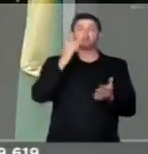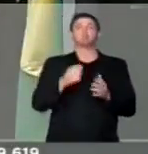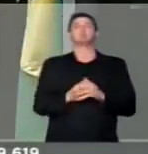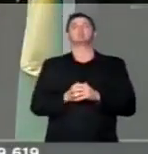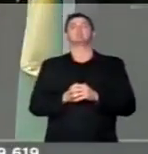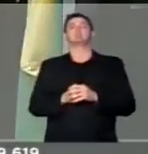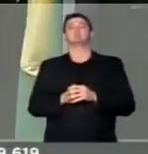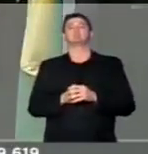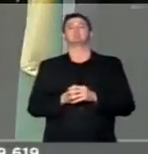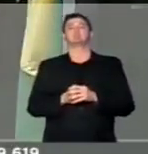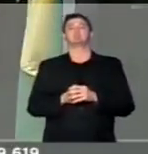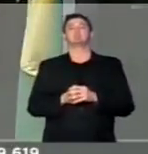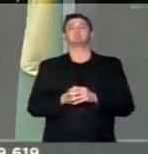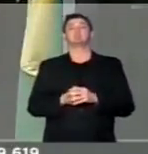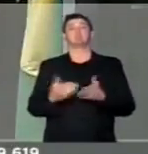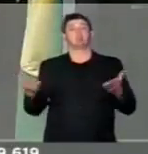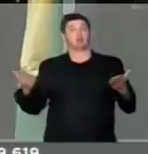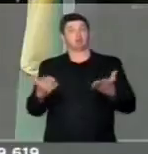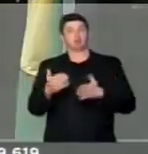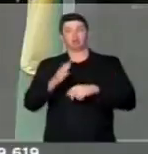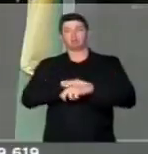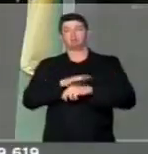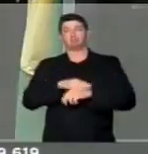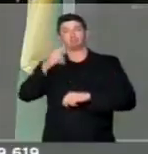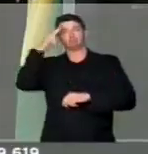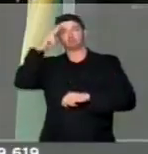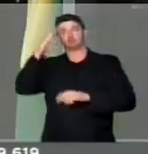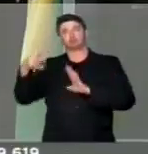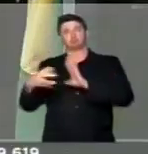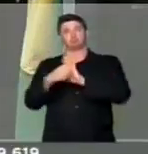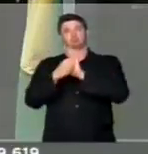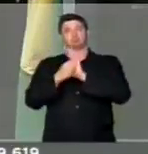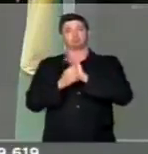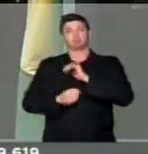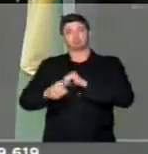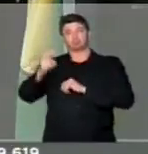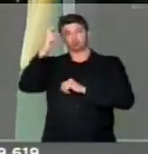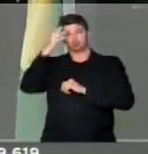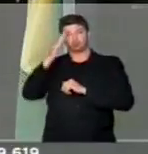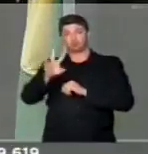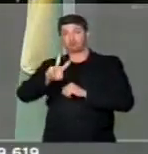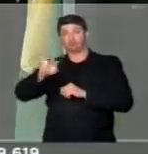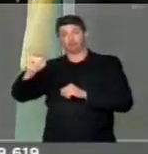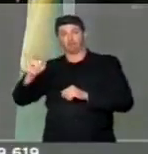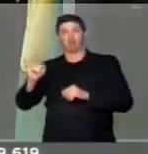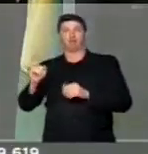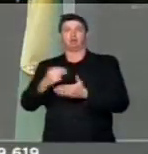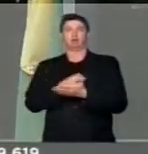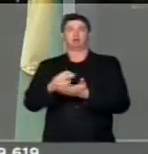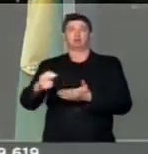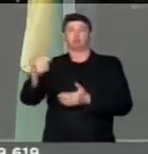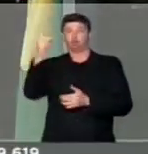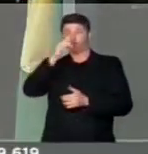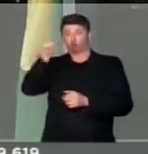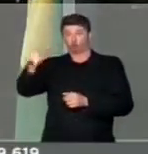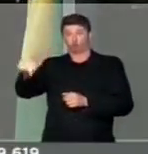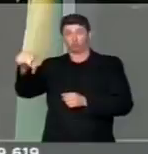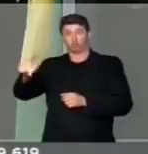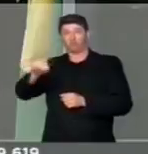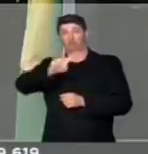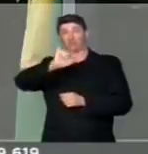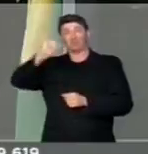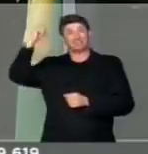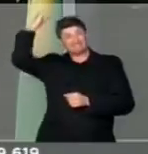Dilma. Nesse momento histórico, há 5 dias do impeachment, domingo será